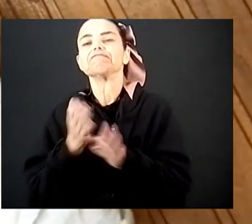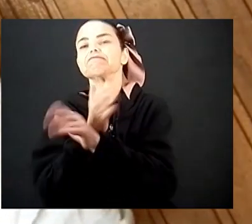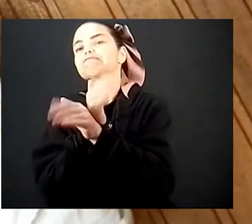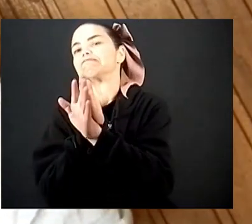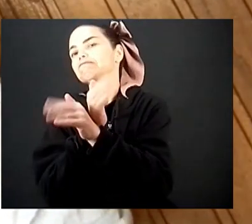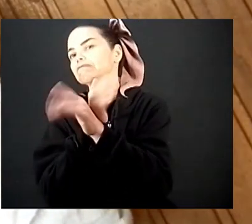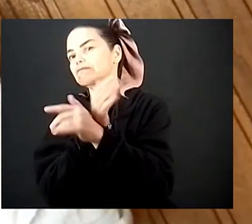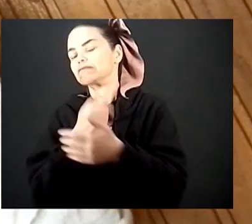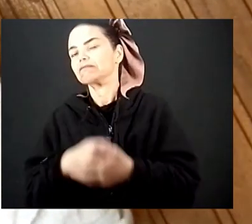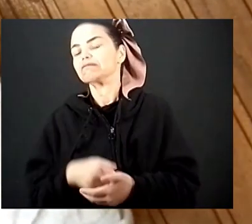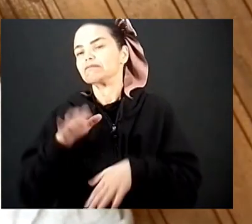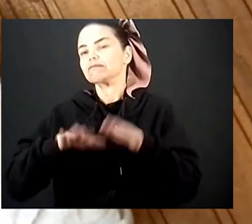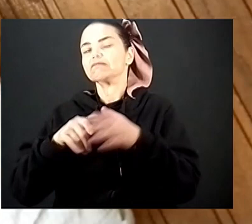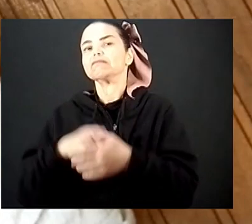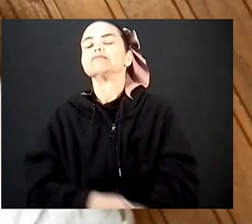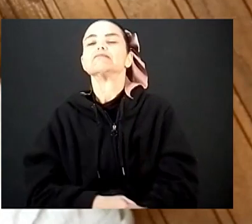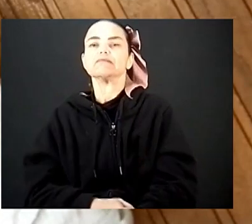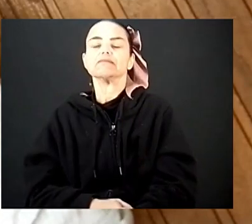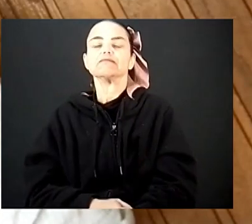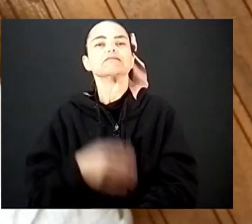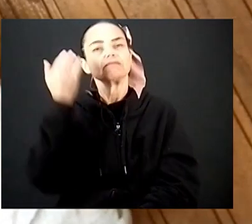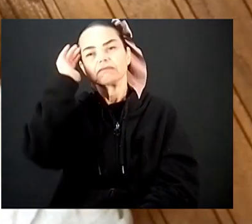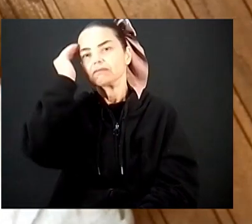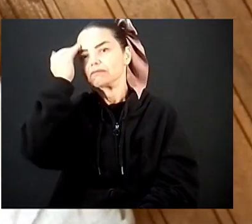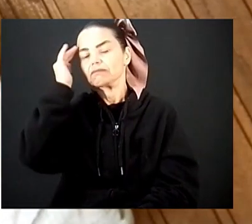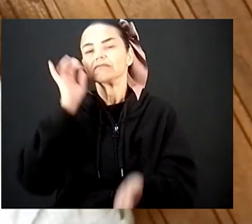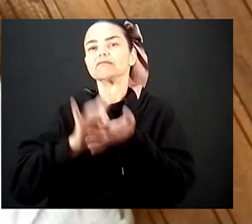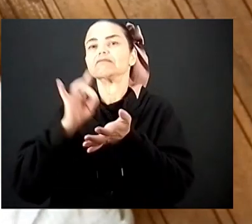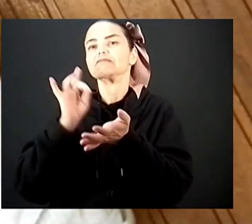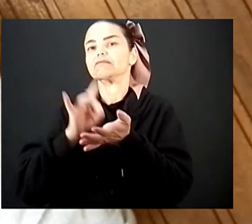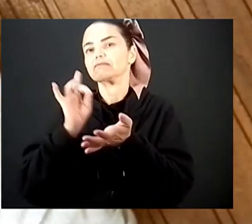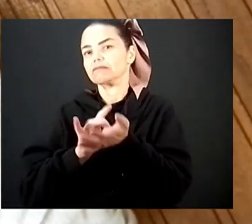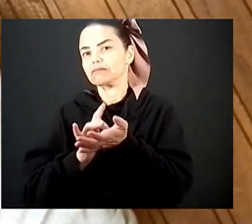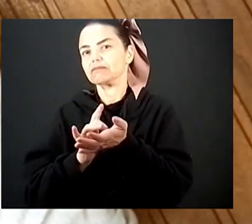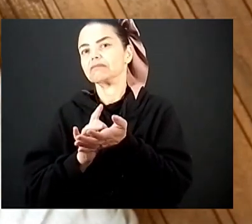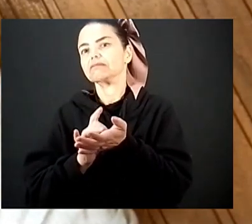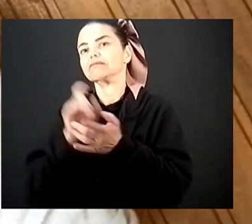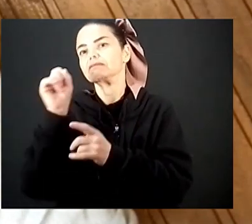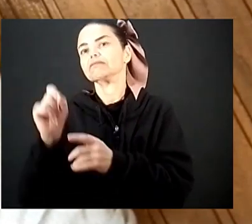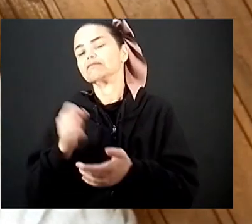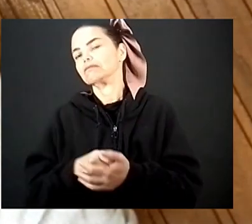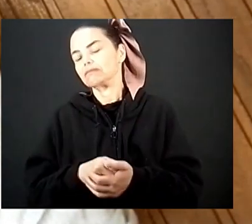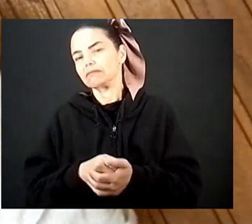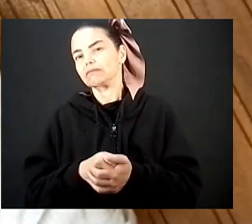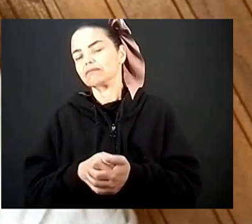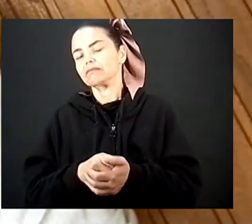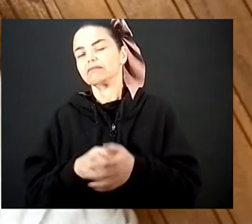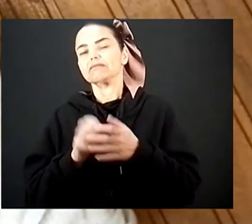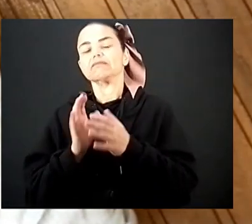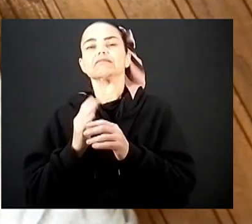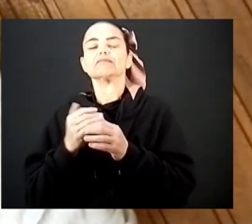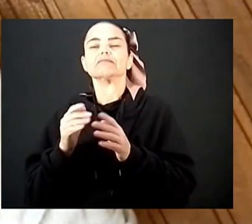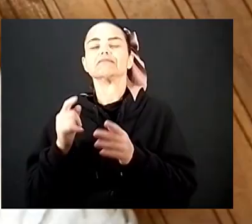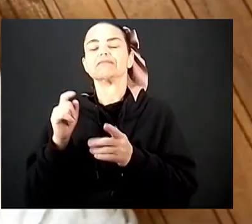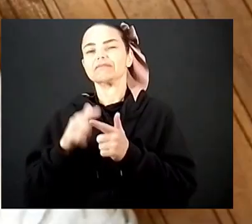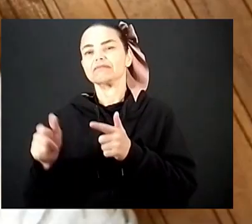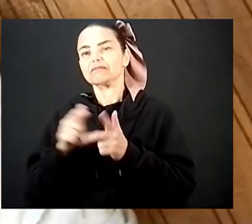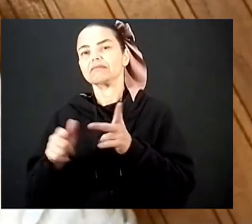ou às vezes ele ainda nem entendeu de fato quem que é ele, por conta dessa extensão das